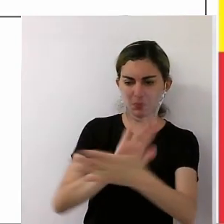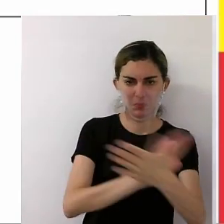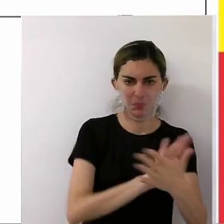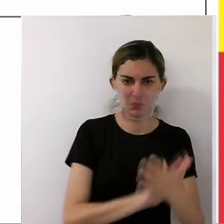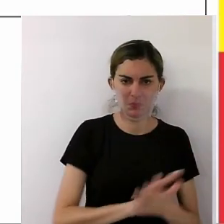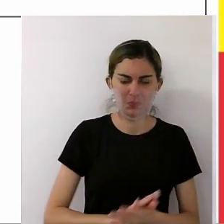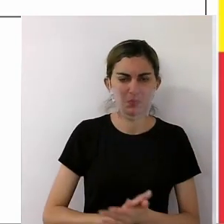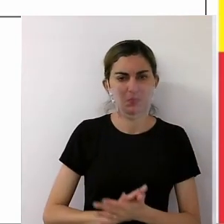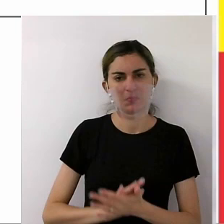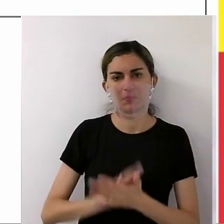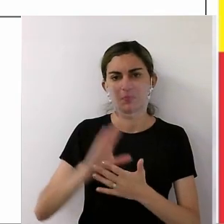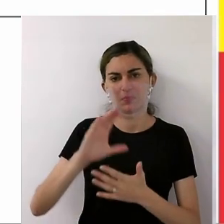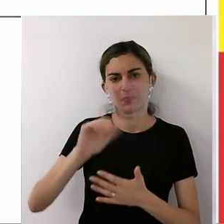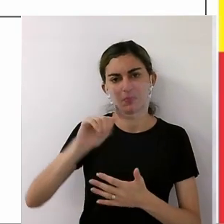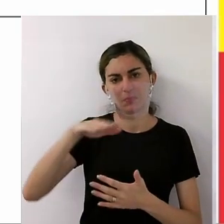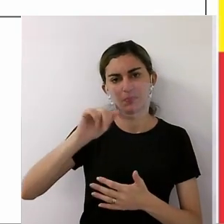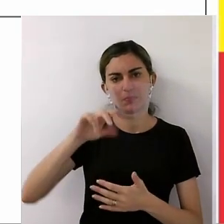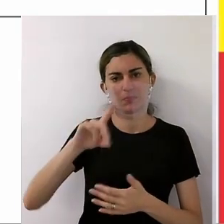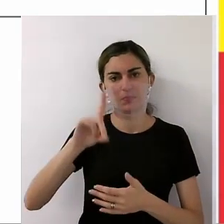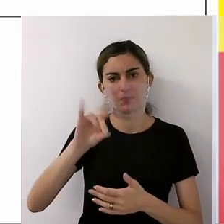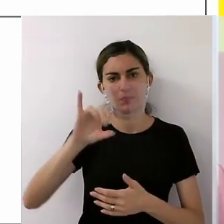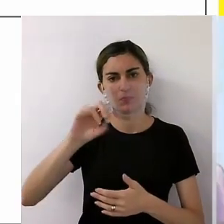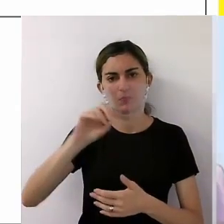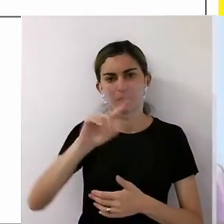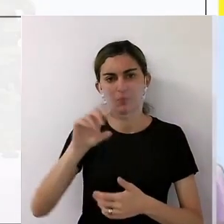da camada de ozônio.